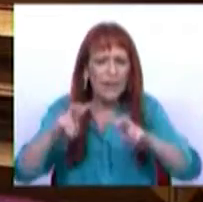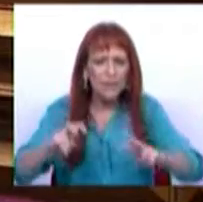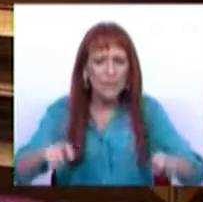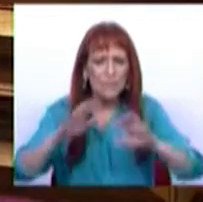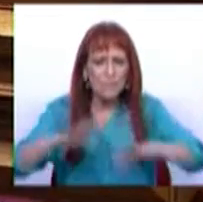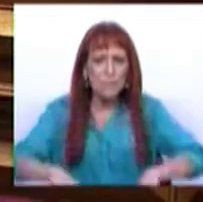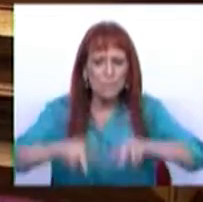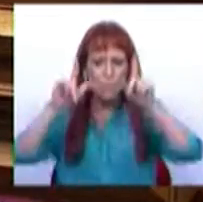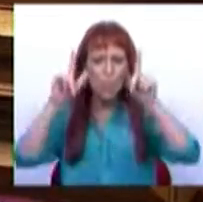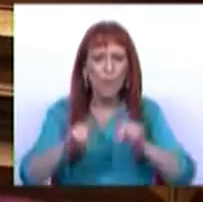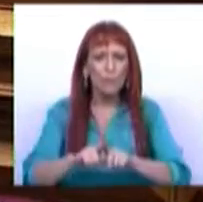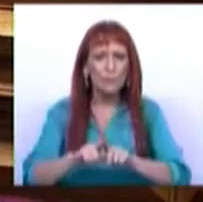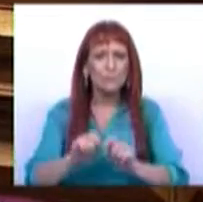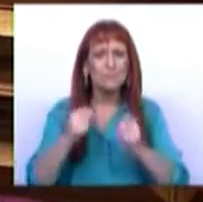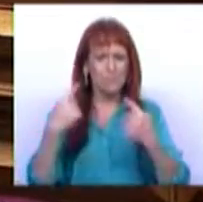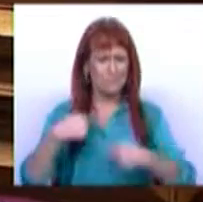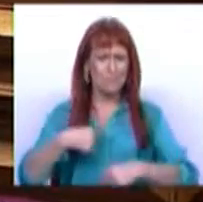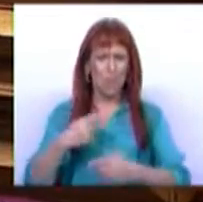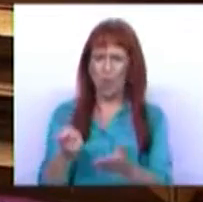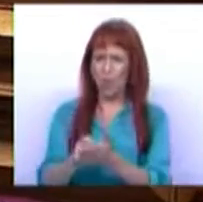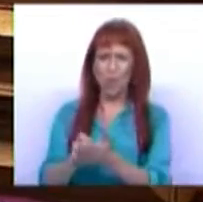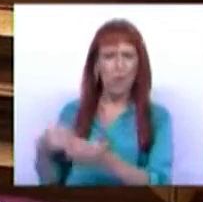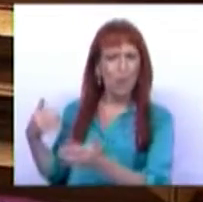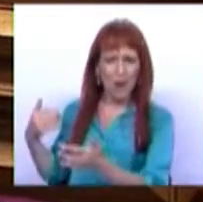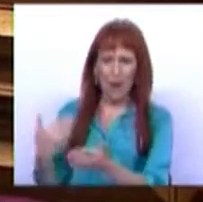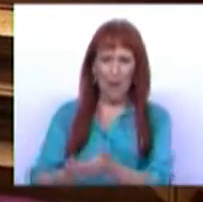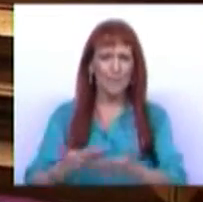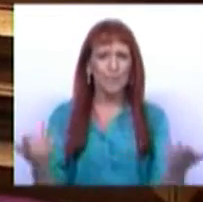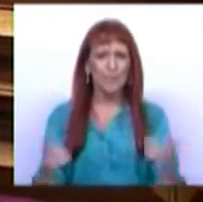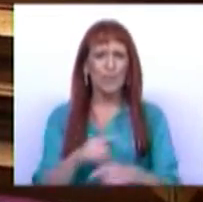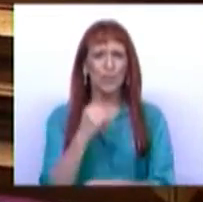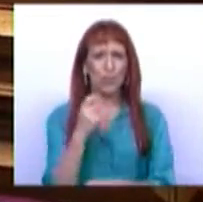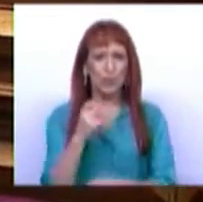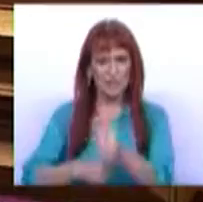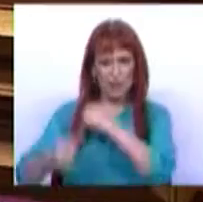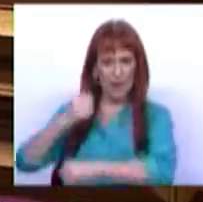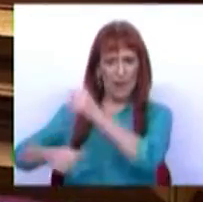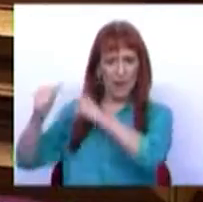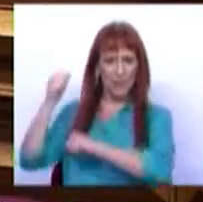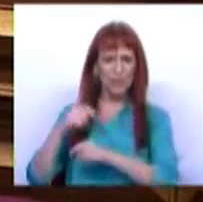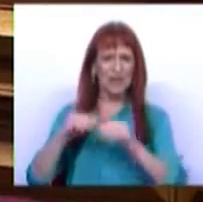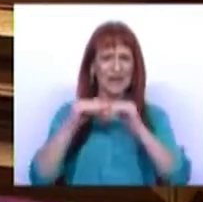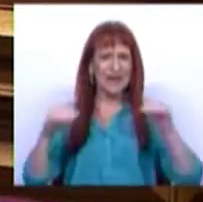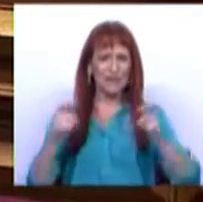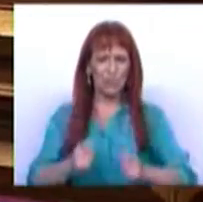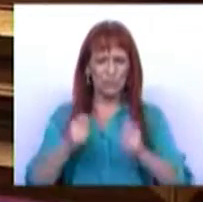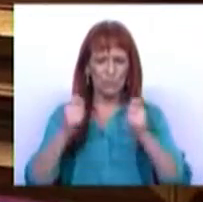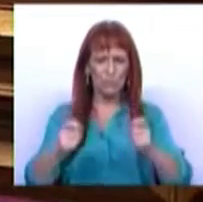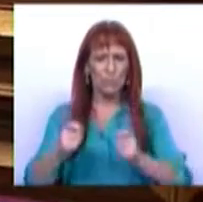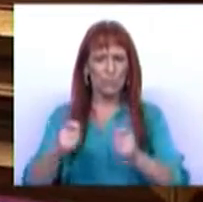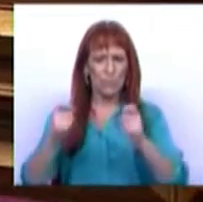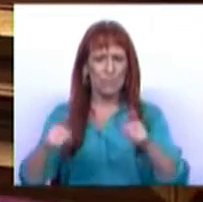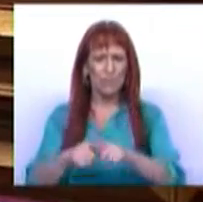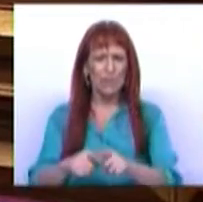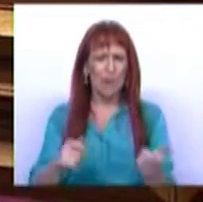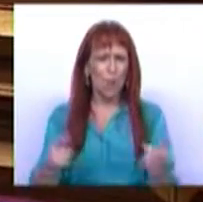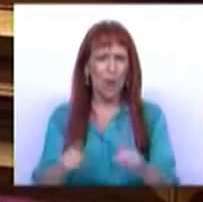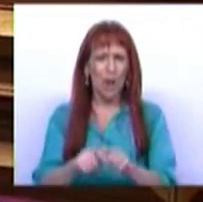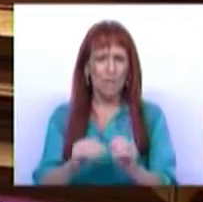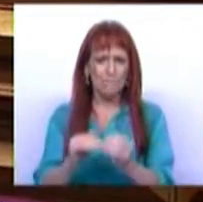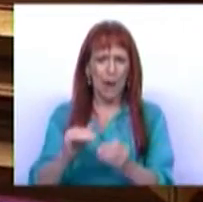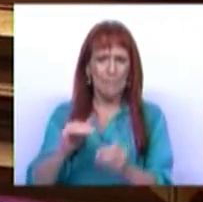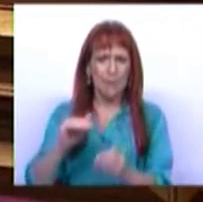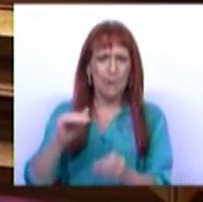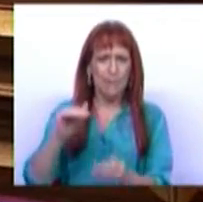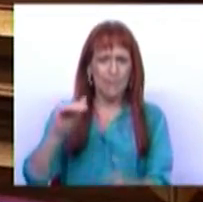e desenvolvimento de que há registro. Nos anos anteriores, os níveis de investimento foram sempre